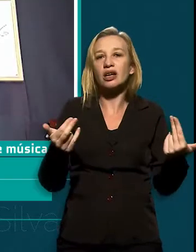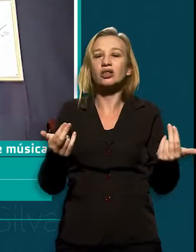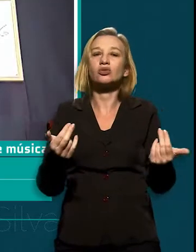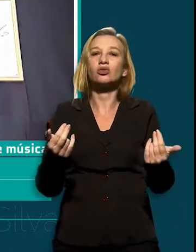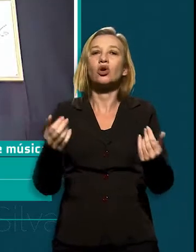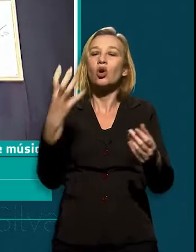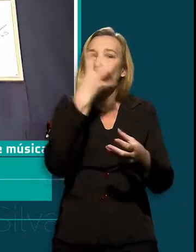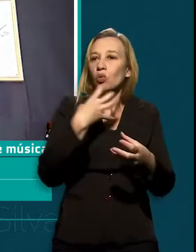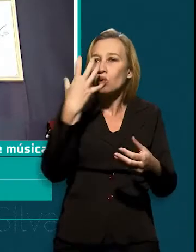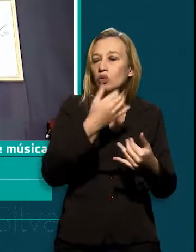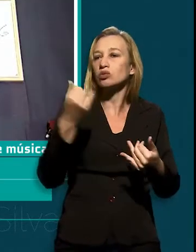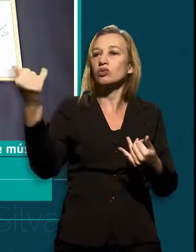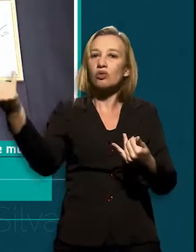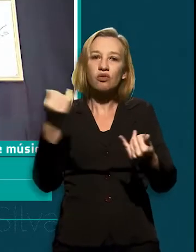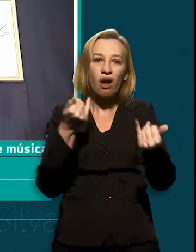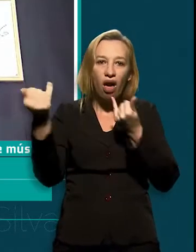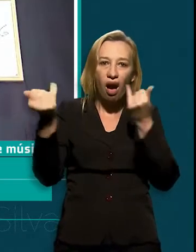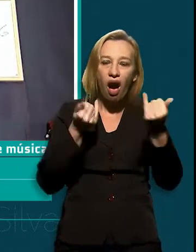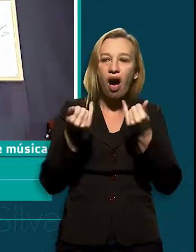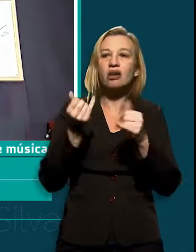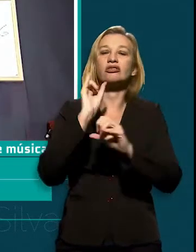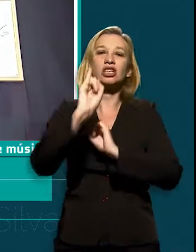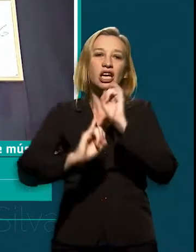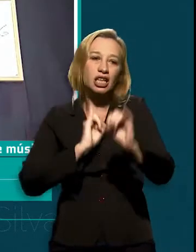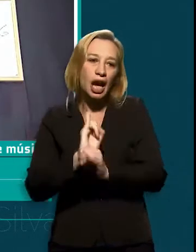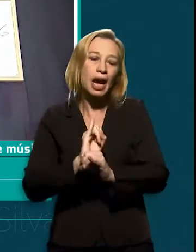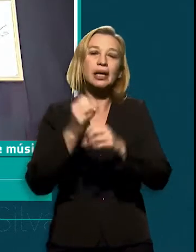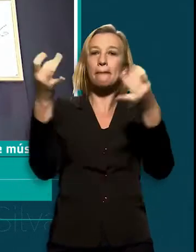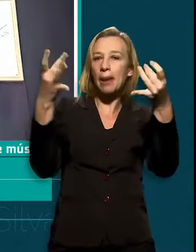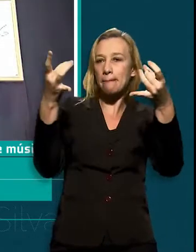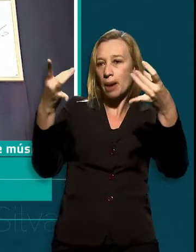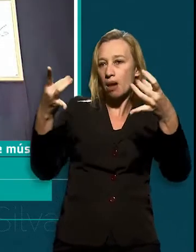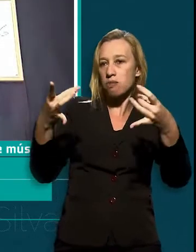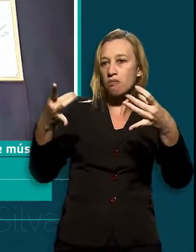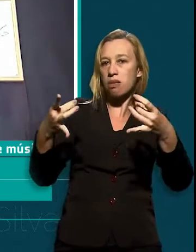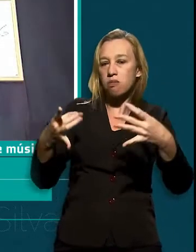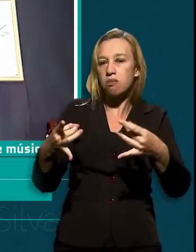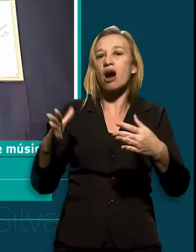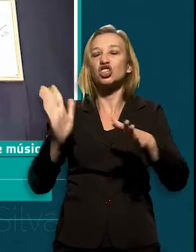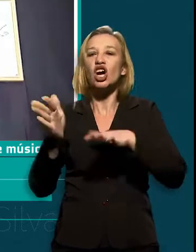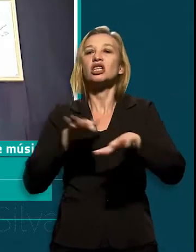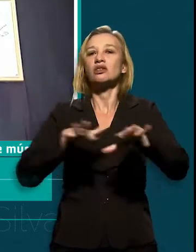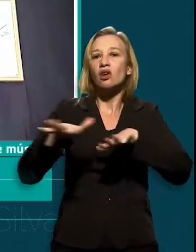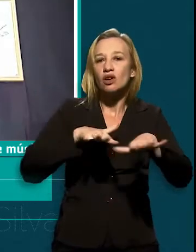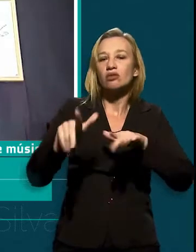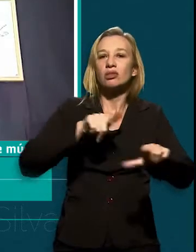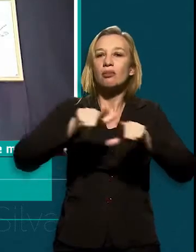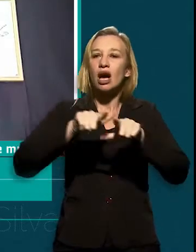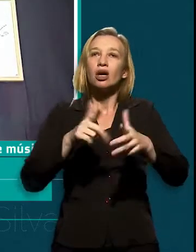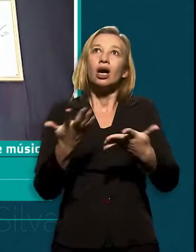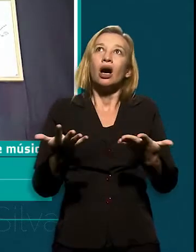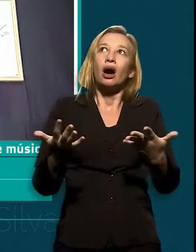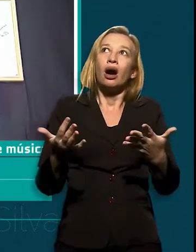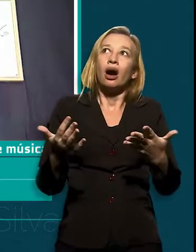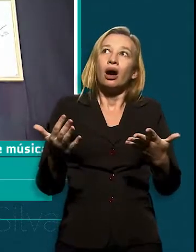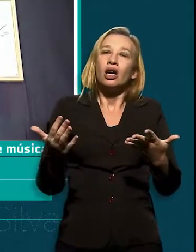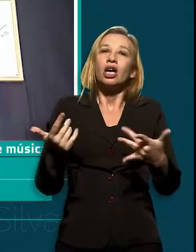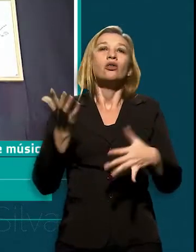muitos músicos falavam, que tinha a questão da internet, coisa e tal. Muitos músicos já desenvolviam